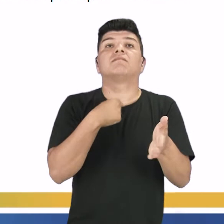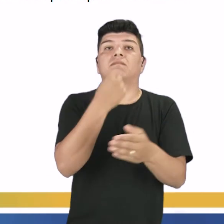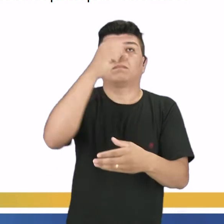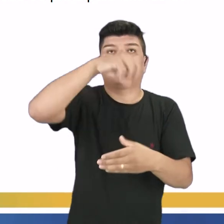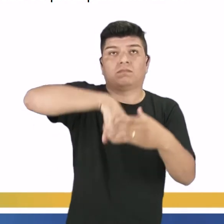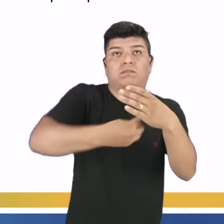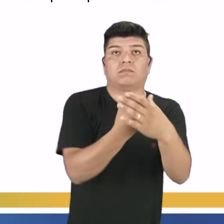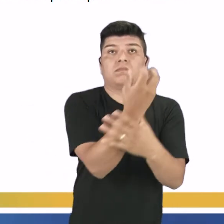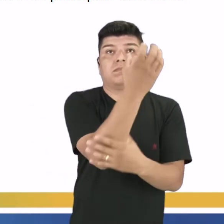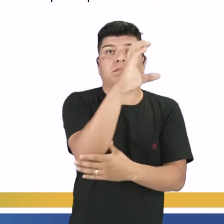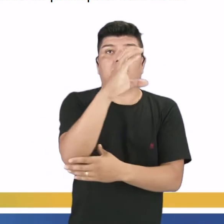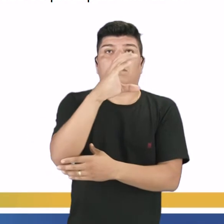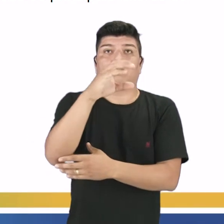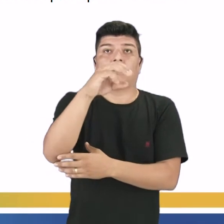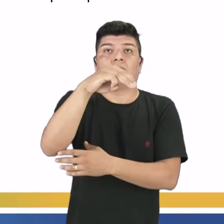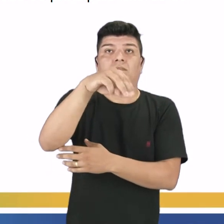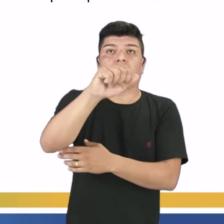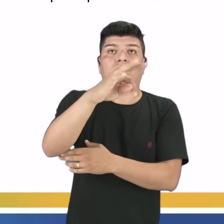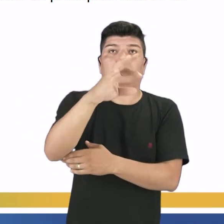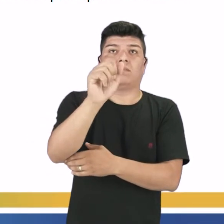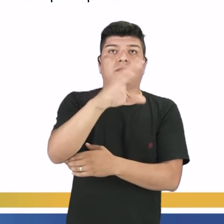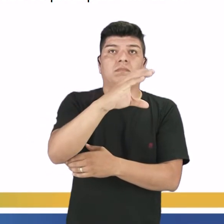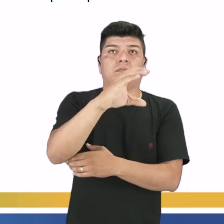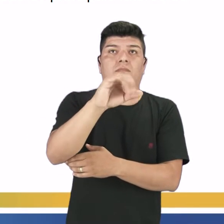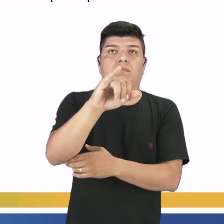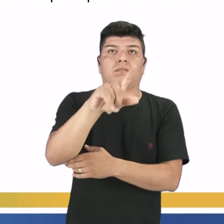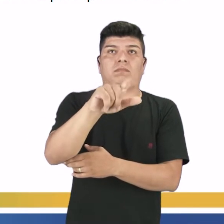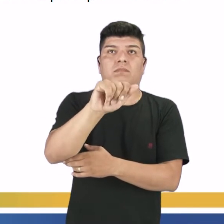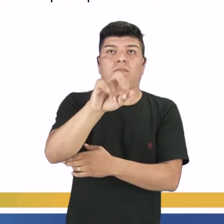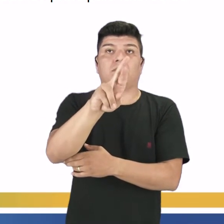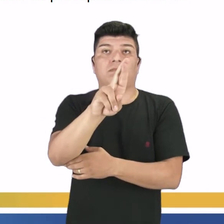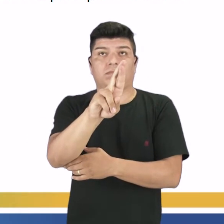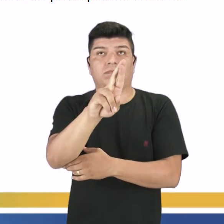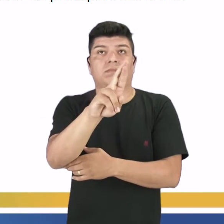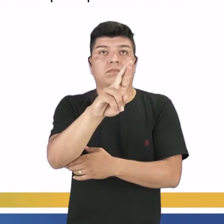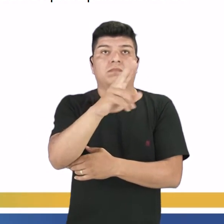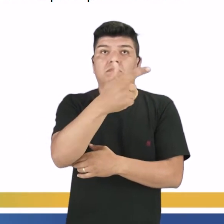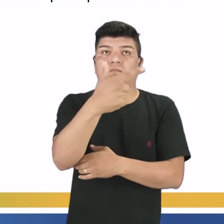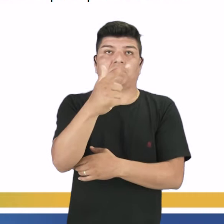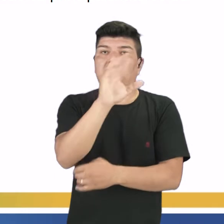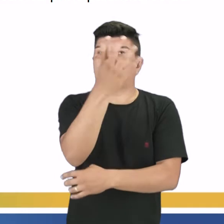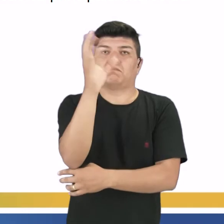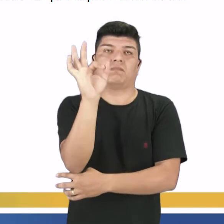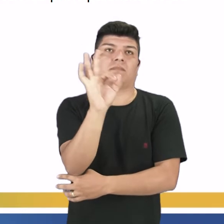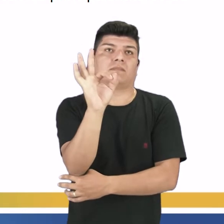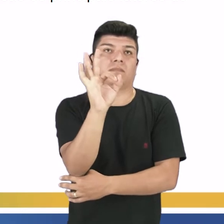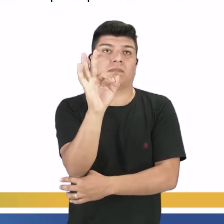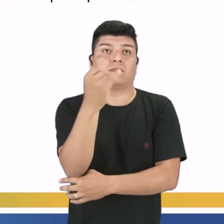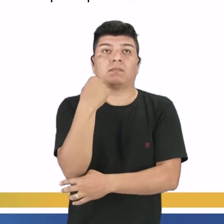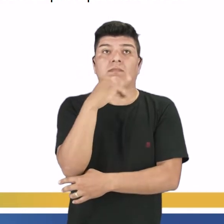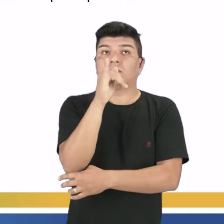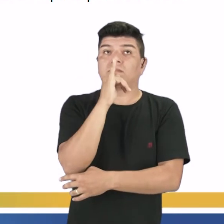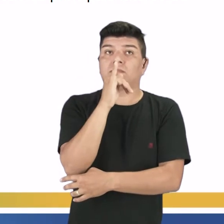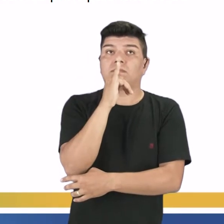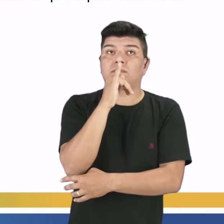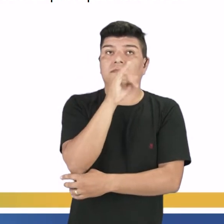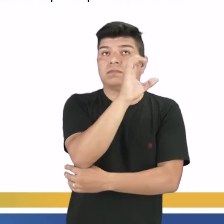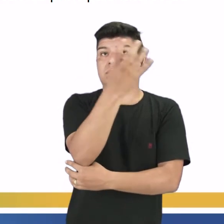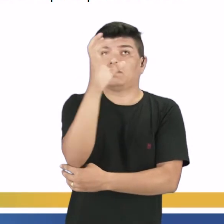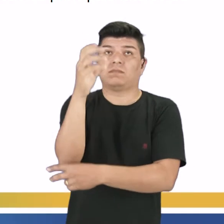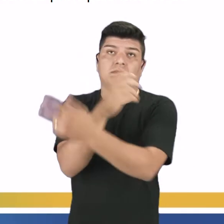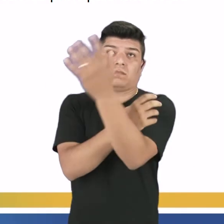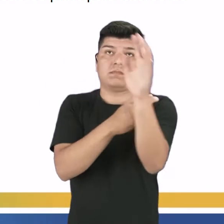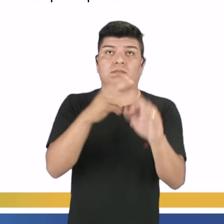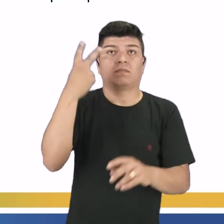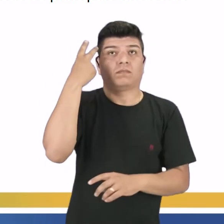mata ciliar, quase que totalmente desmatada. Essa formação vegetal é um tipo de floresta muito